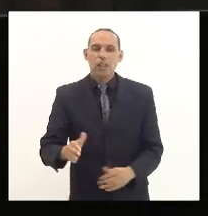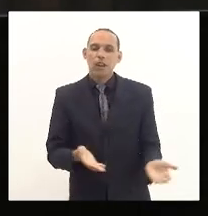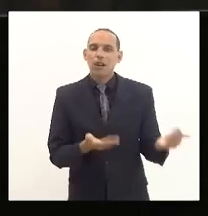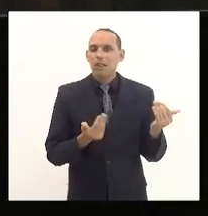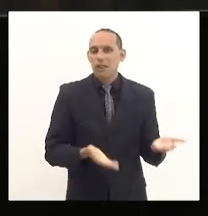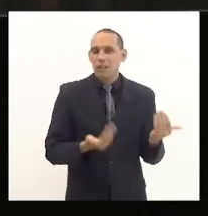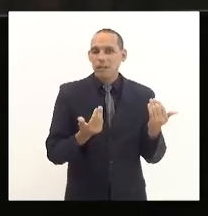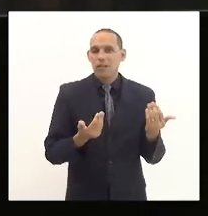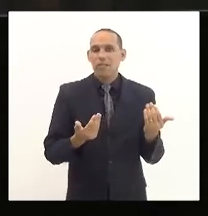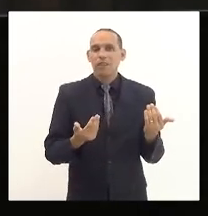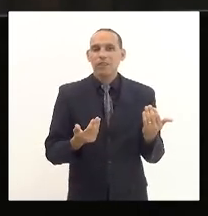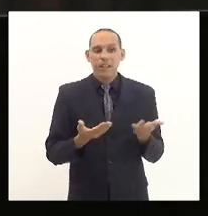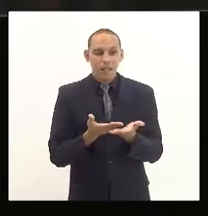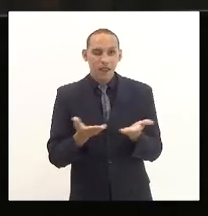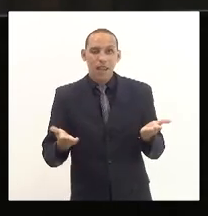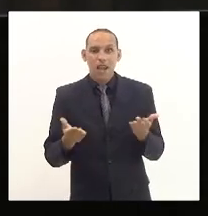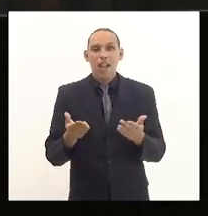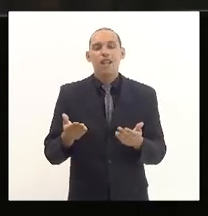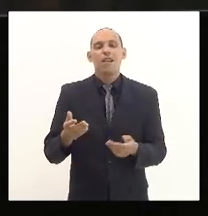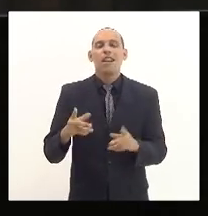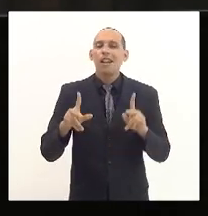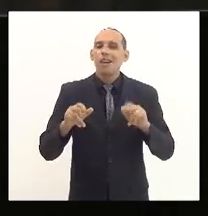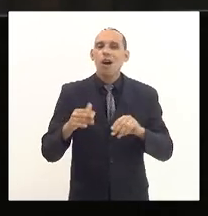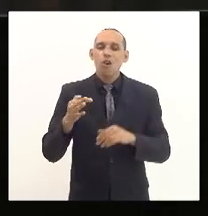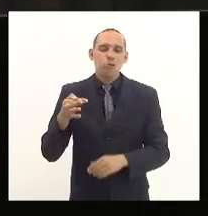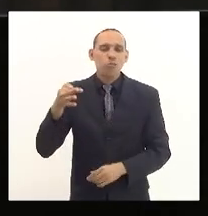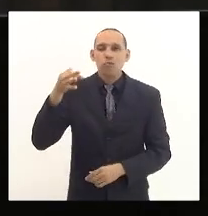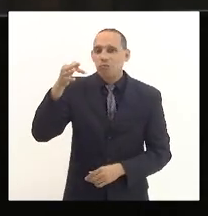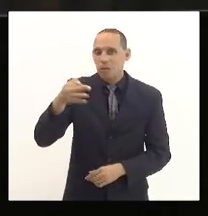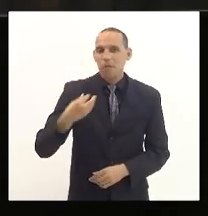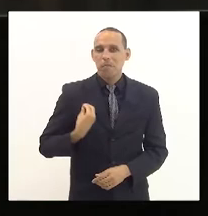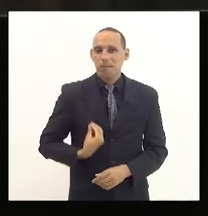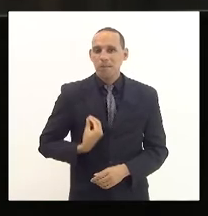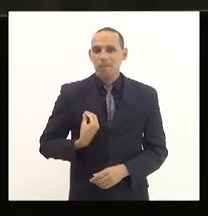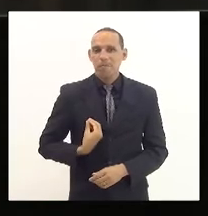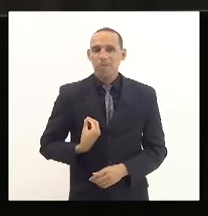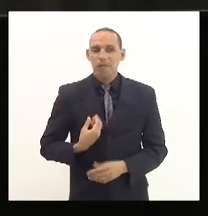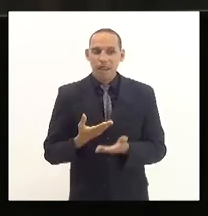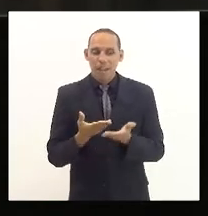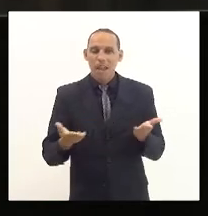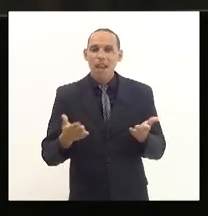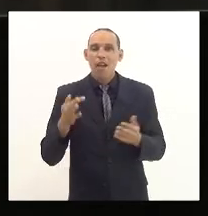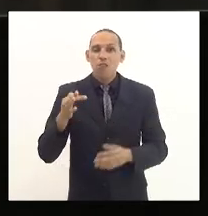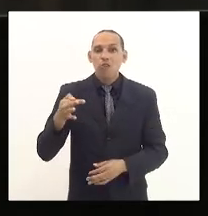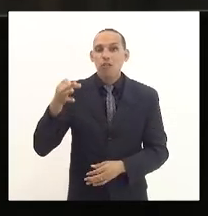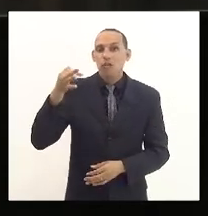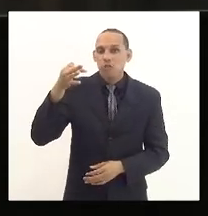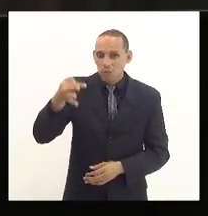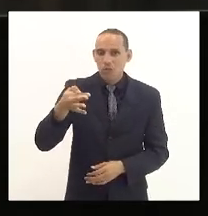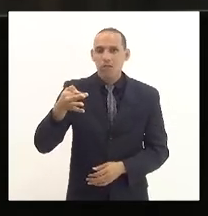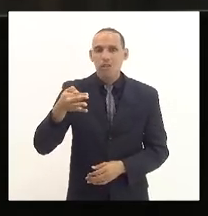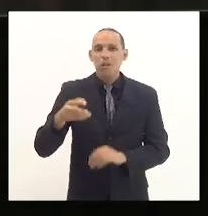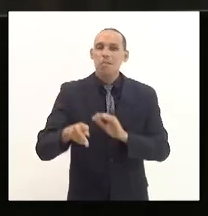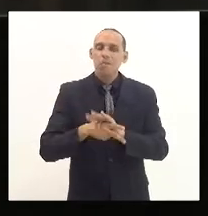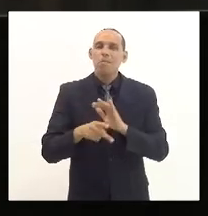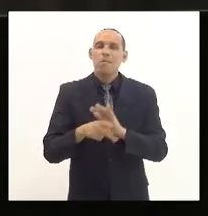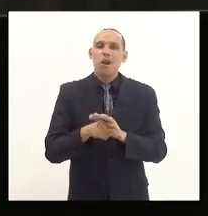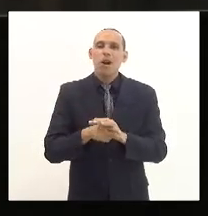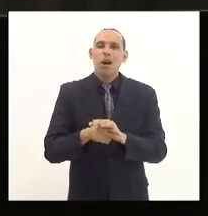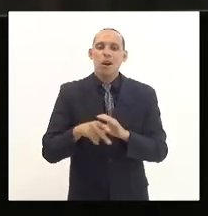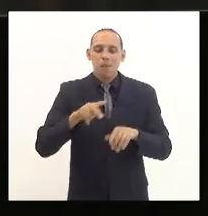que é o futuro mais presente que eu sempre digo as crianças são o futuro mais presente na nossa nação